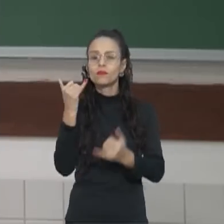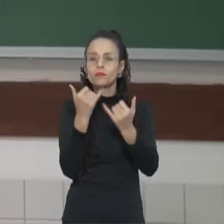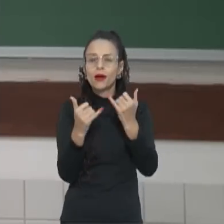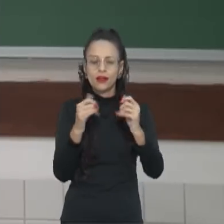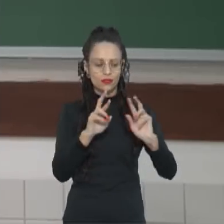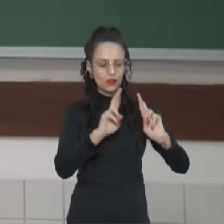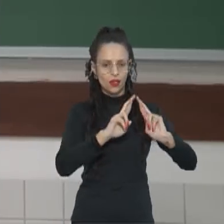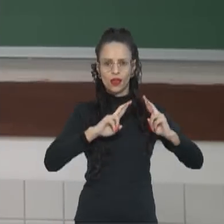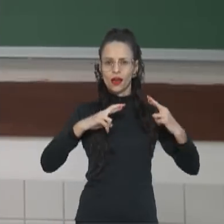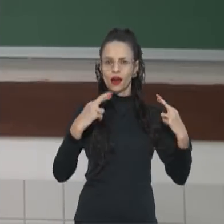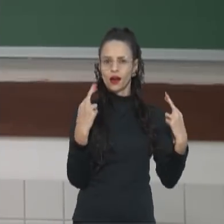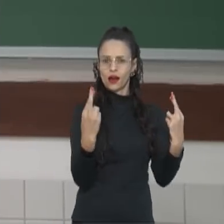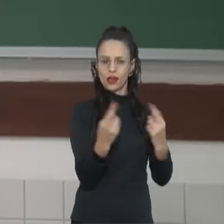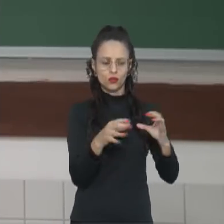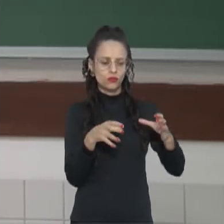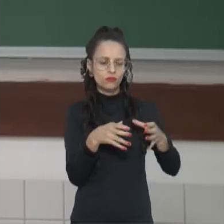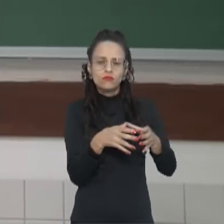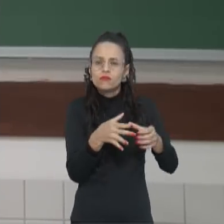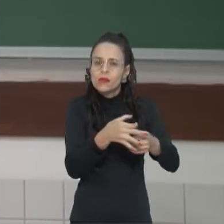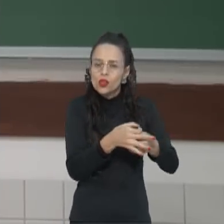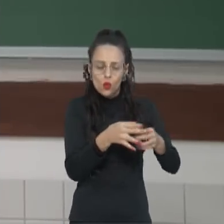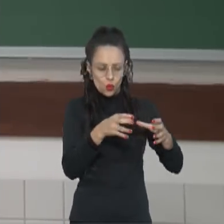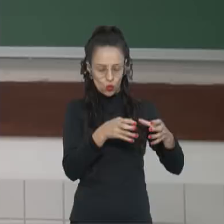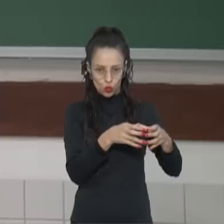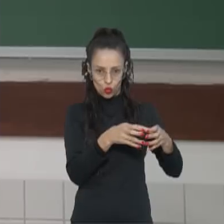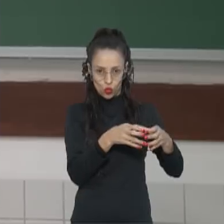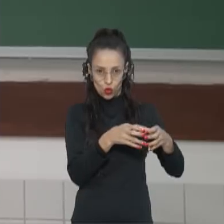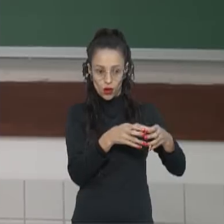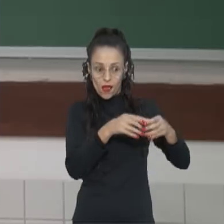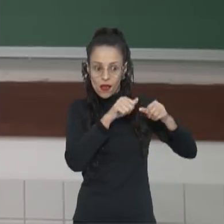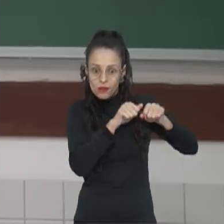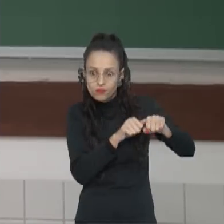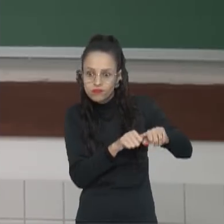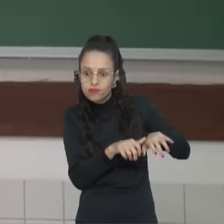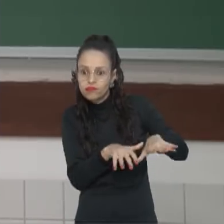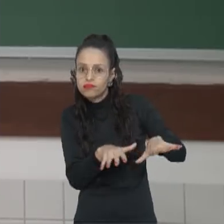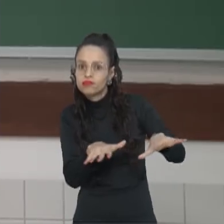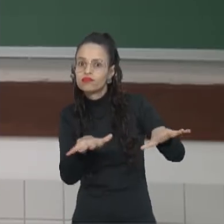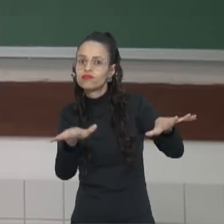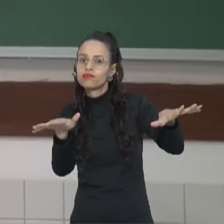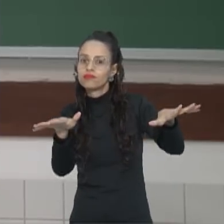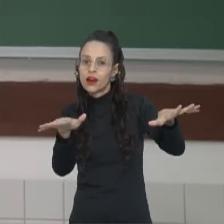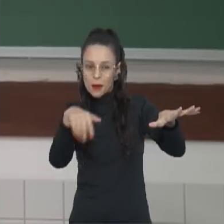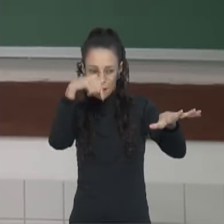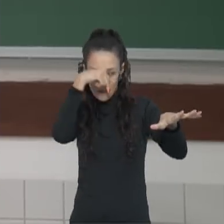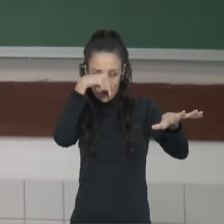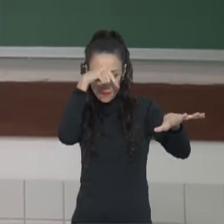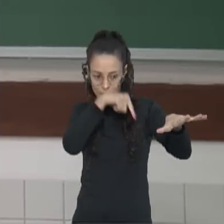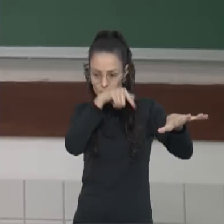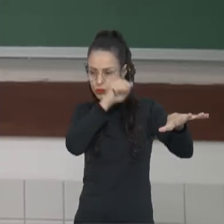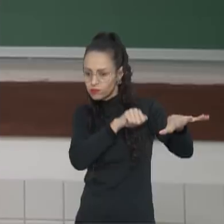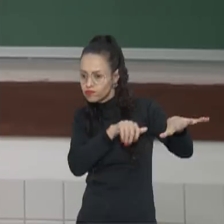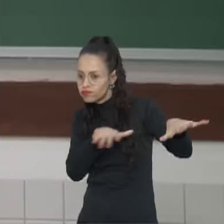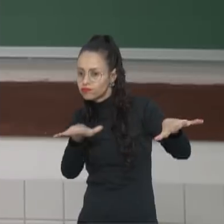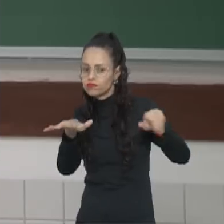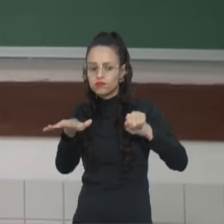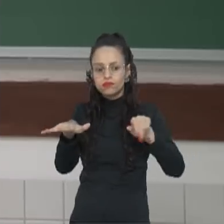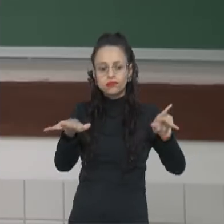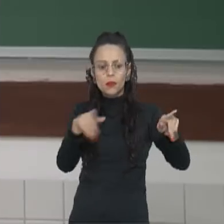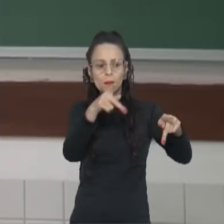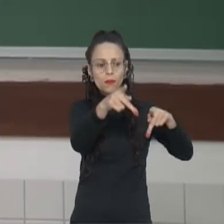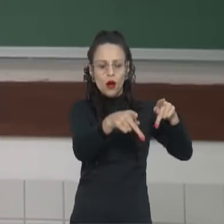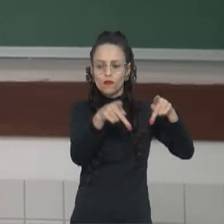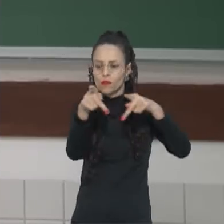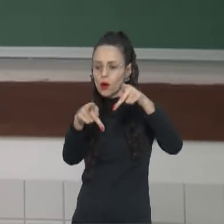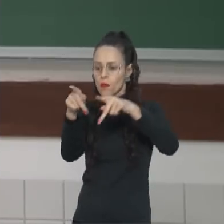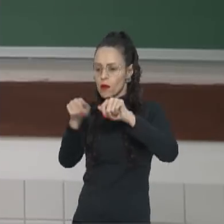um reino, né, menor, o território dominado. Quando se expande do Peru para outras regiões, né, para outros povos, nós entendemos